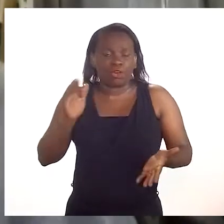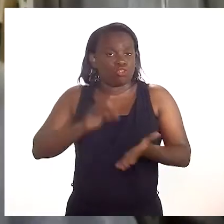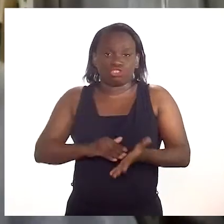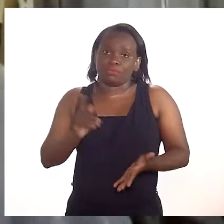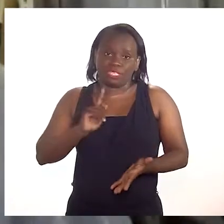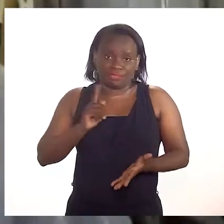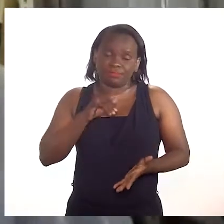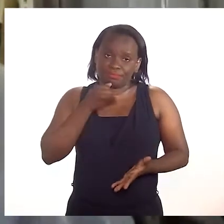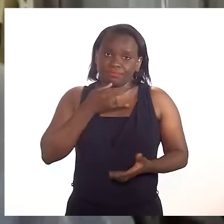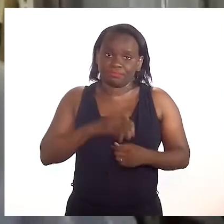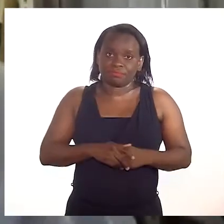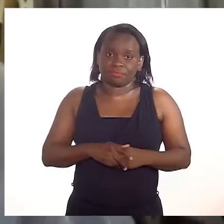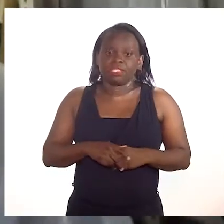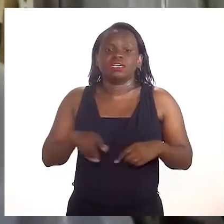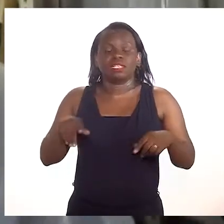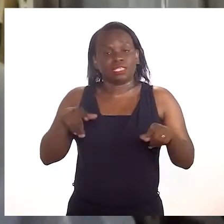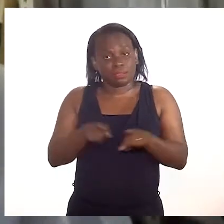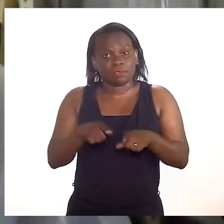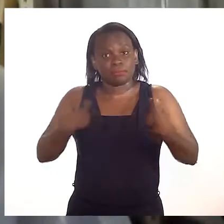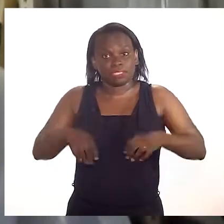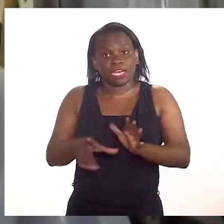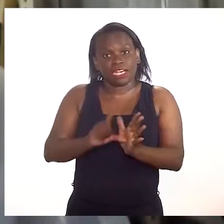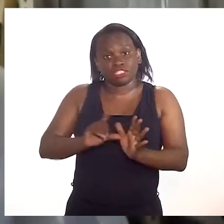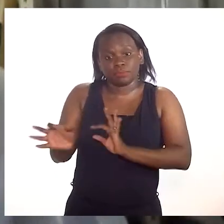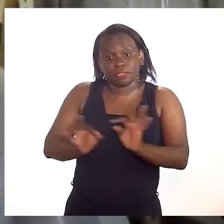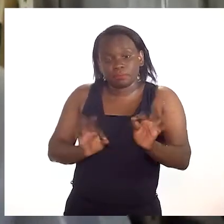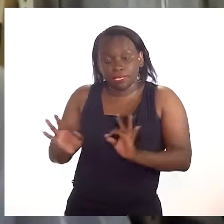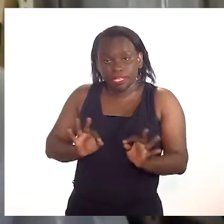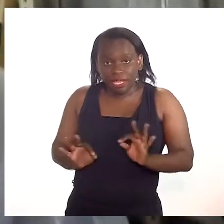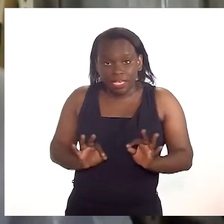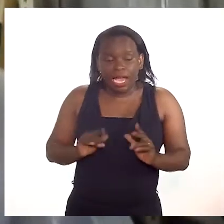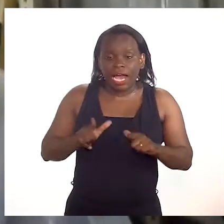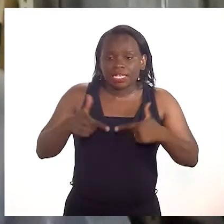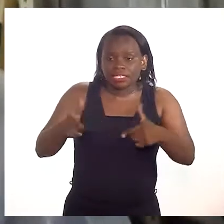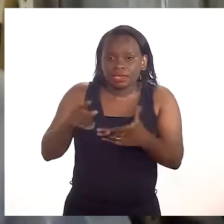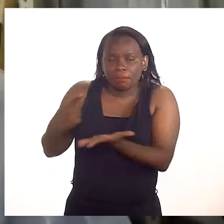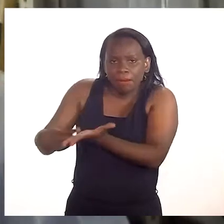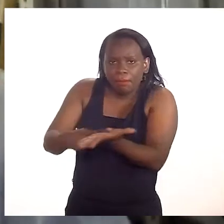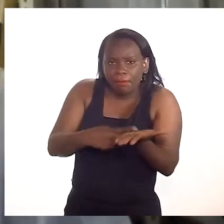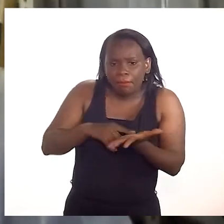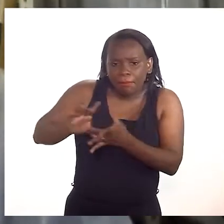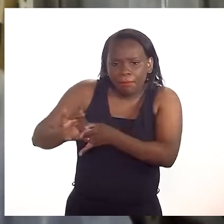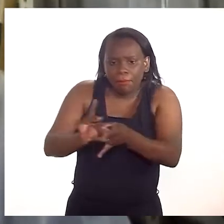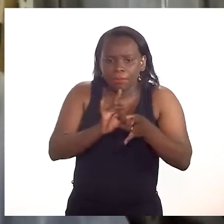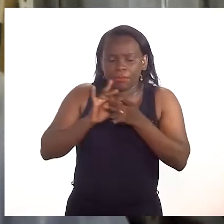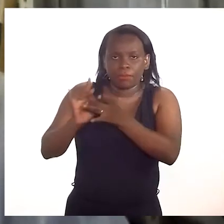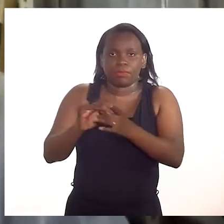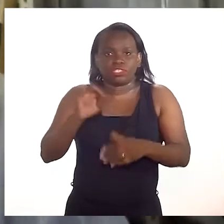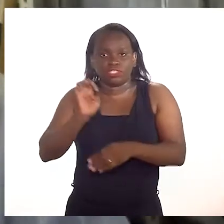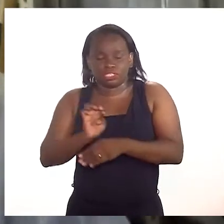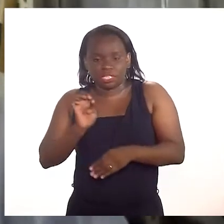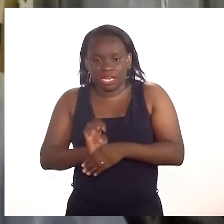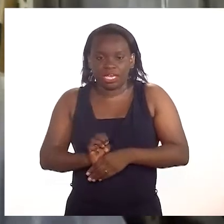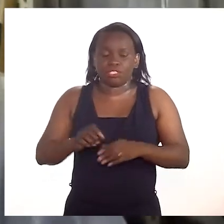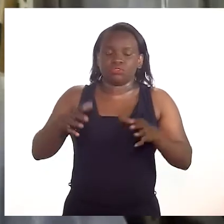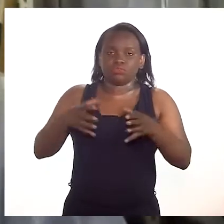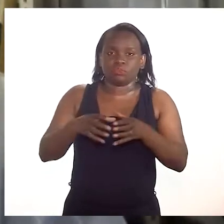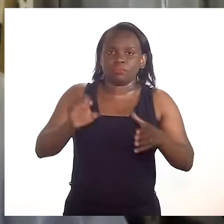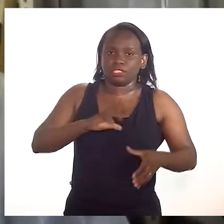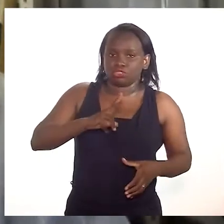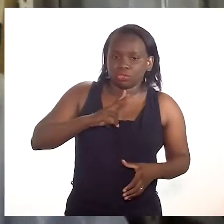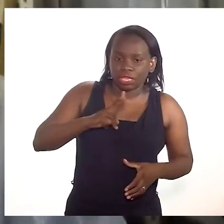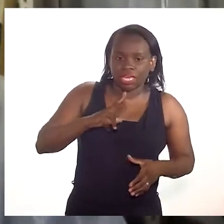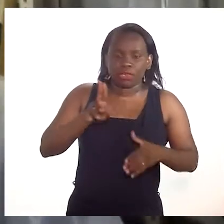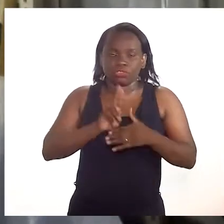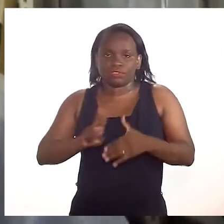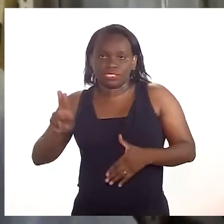última, infelizmente. E a gente tem que estar preparado para uma ação integrada que articule o Estado, o setor